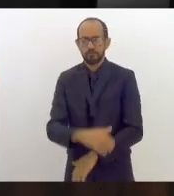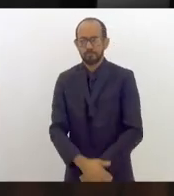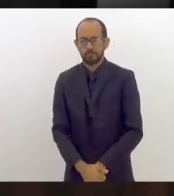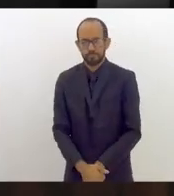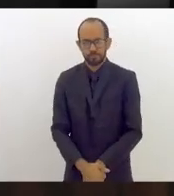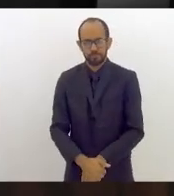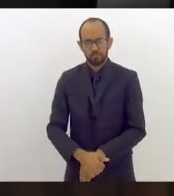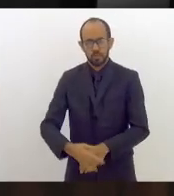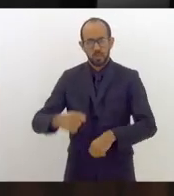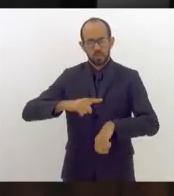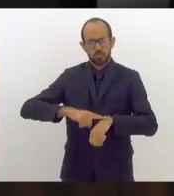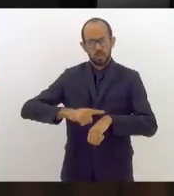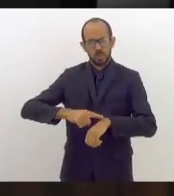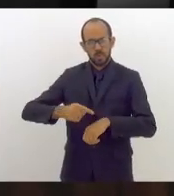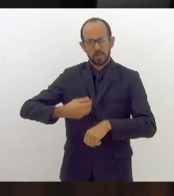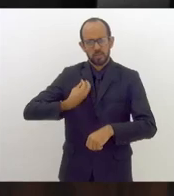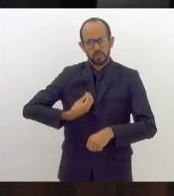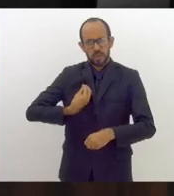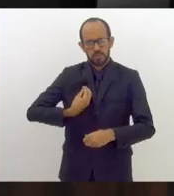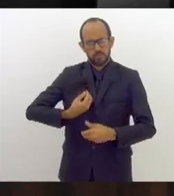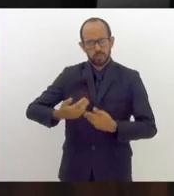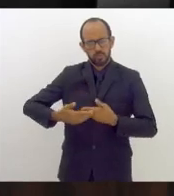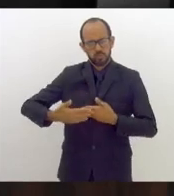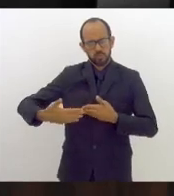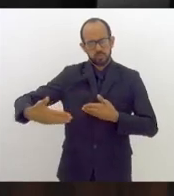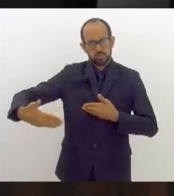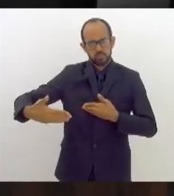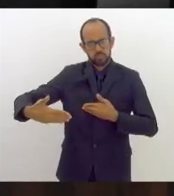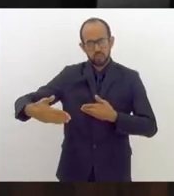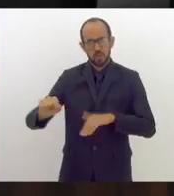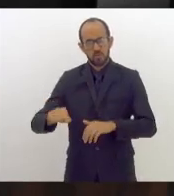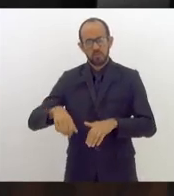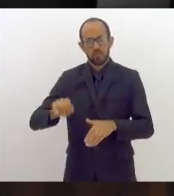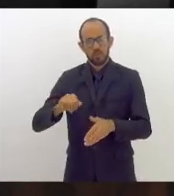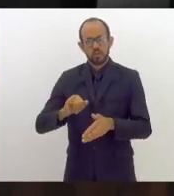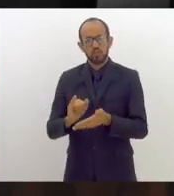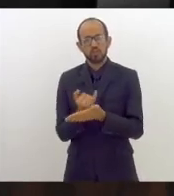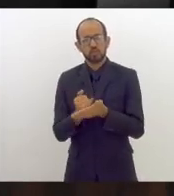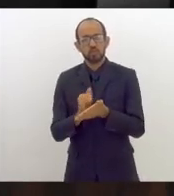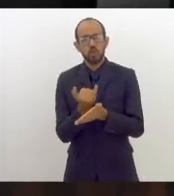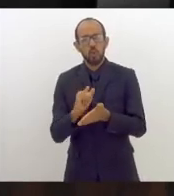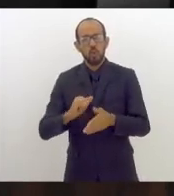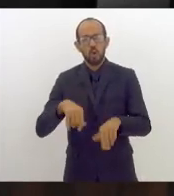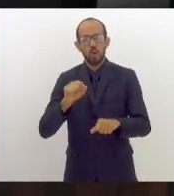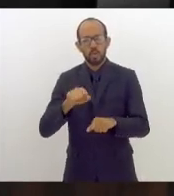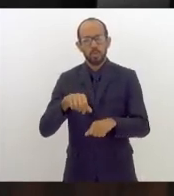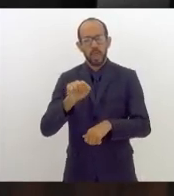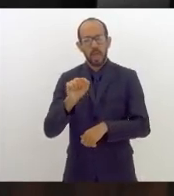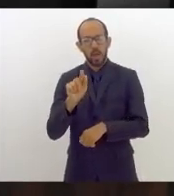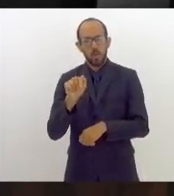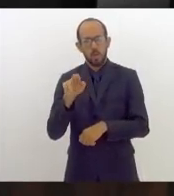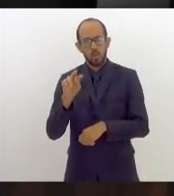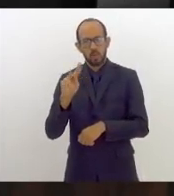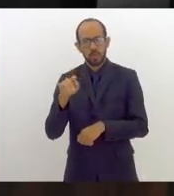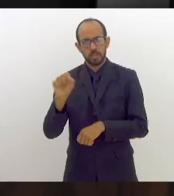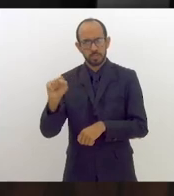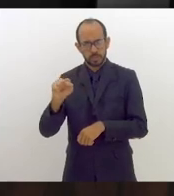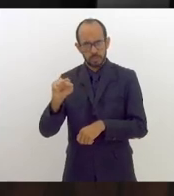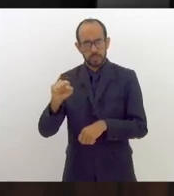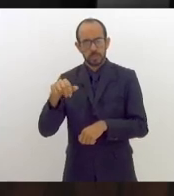durante sua vida Militar foi instrutor da Academia Militar das Agulhas Negras cumpriu missão de paz em